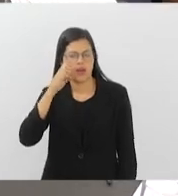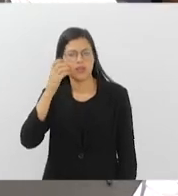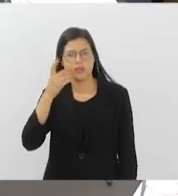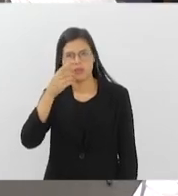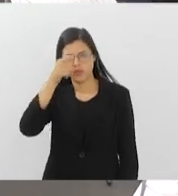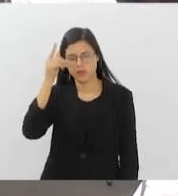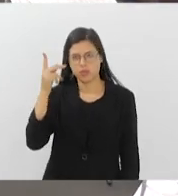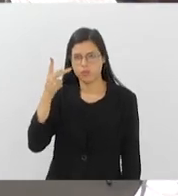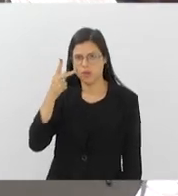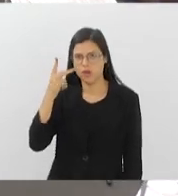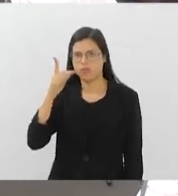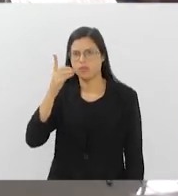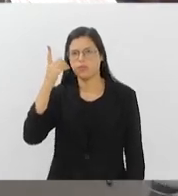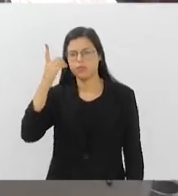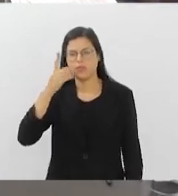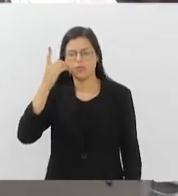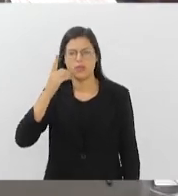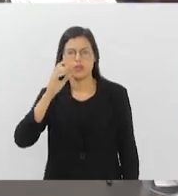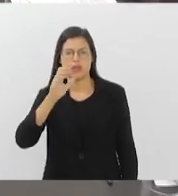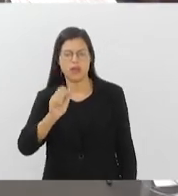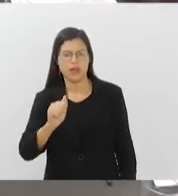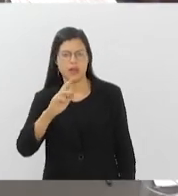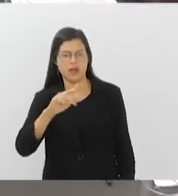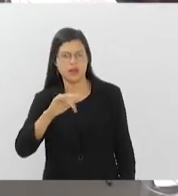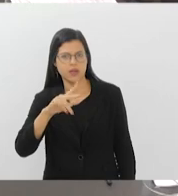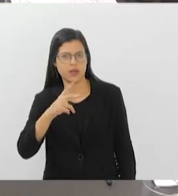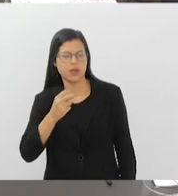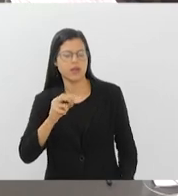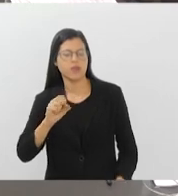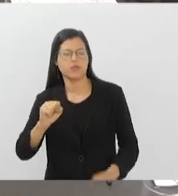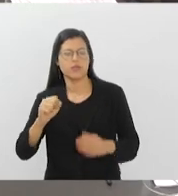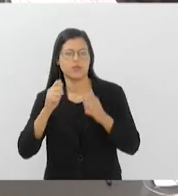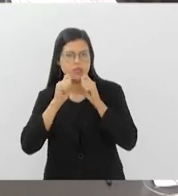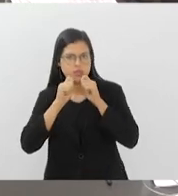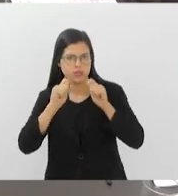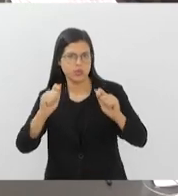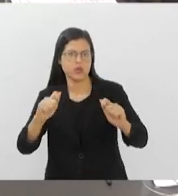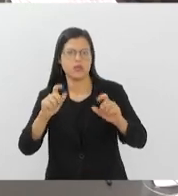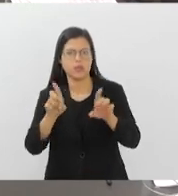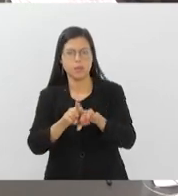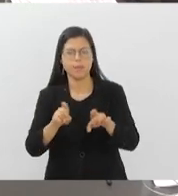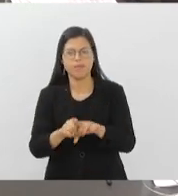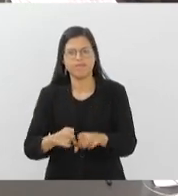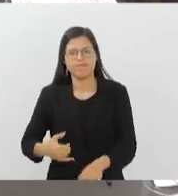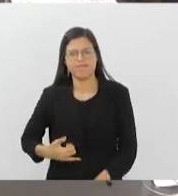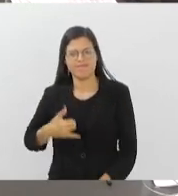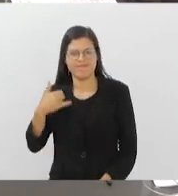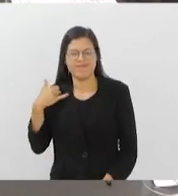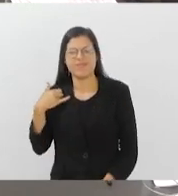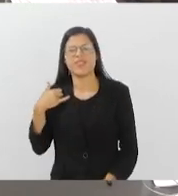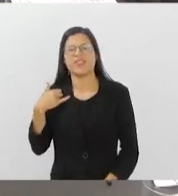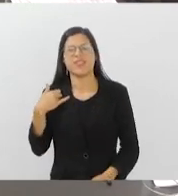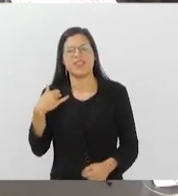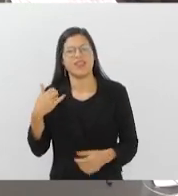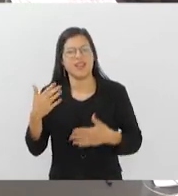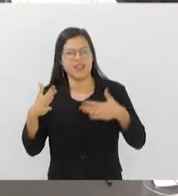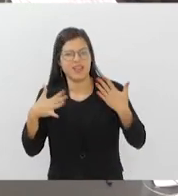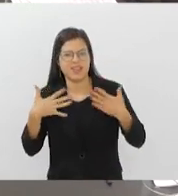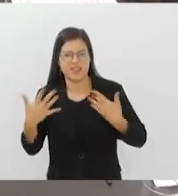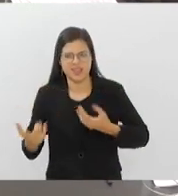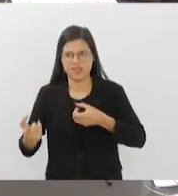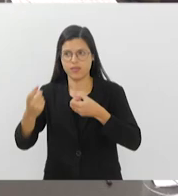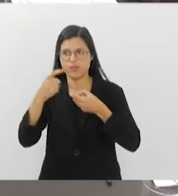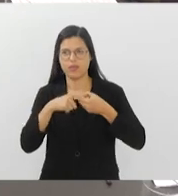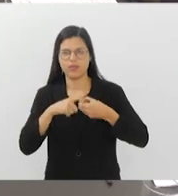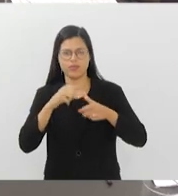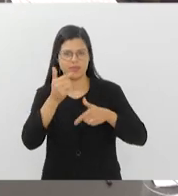BNH, todas as assessorias, com muito orgulho e alegria aí retomar os trabalhos aqui na